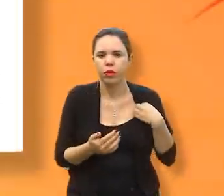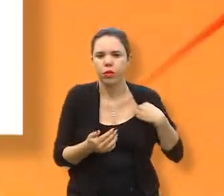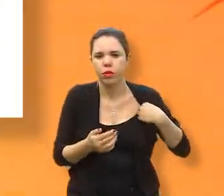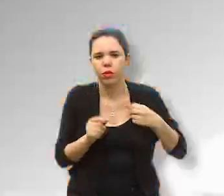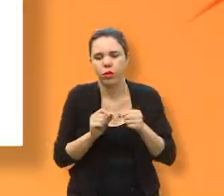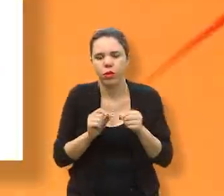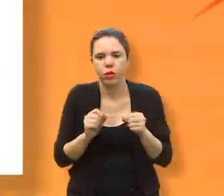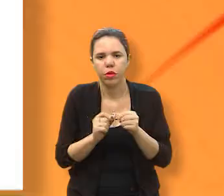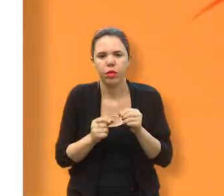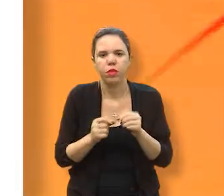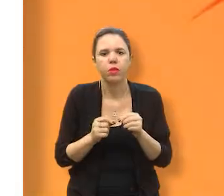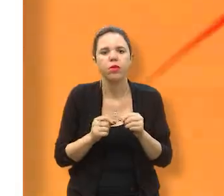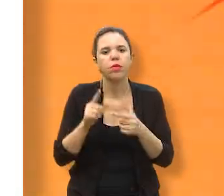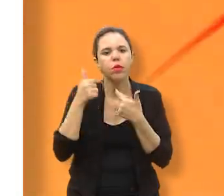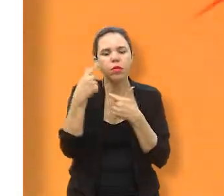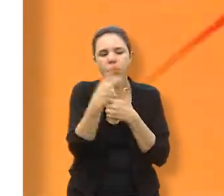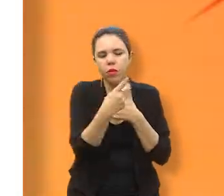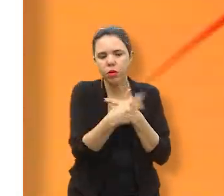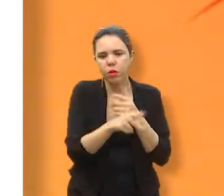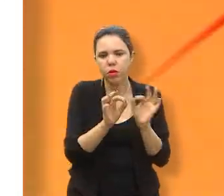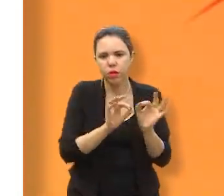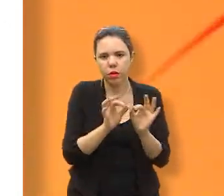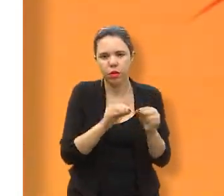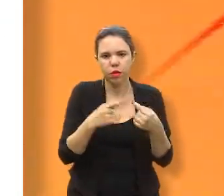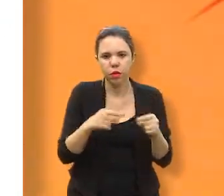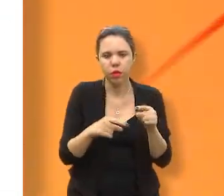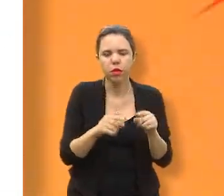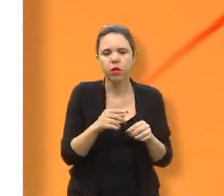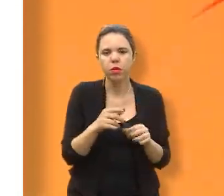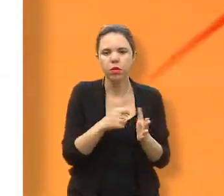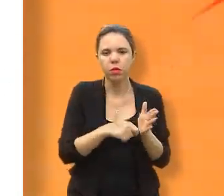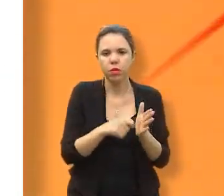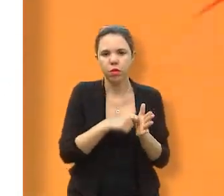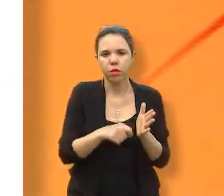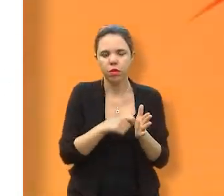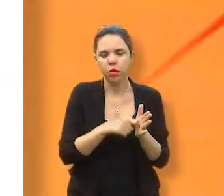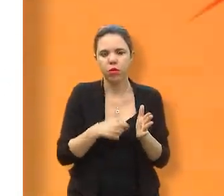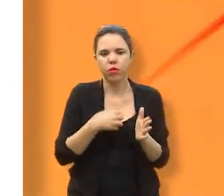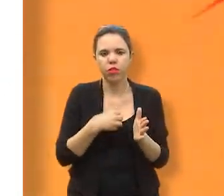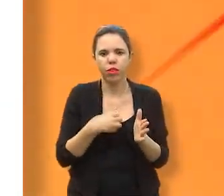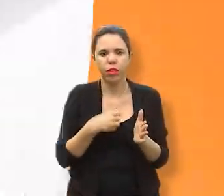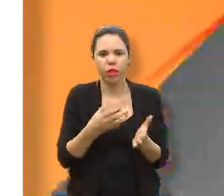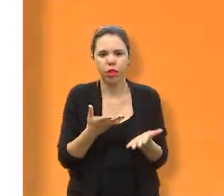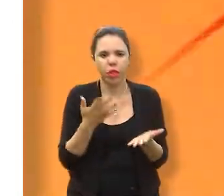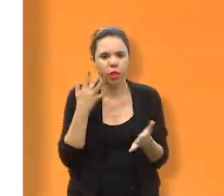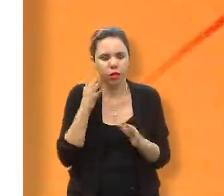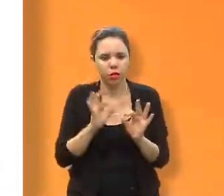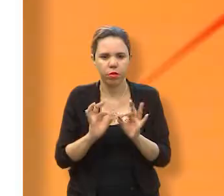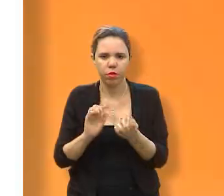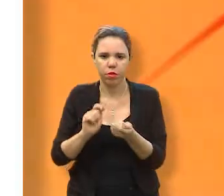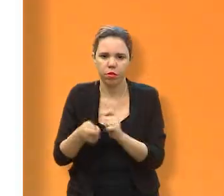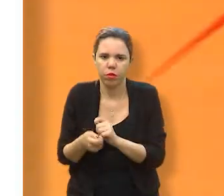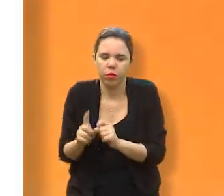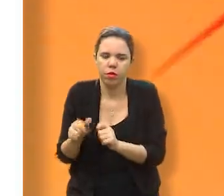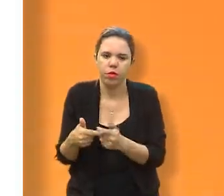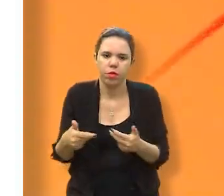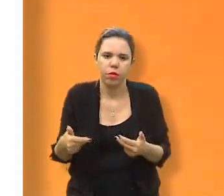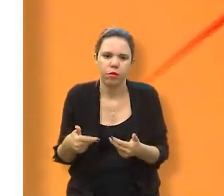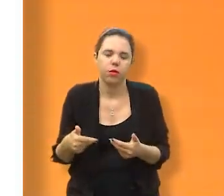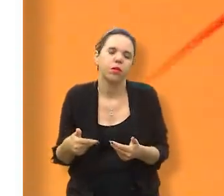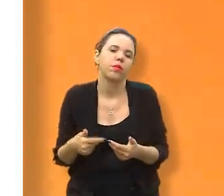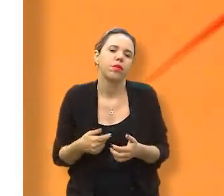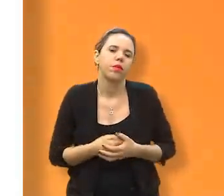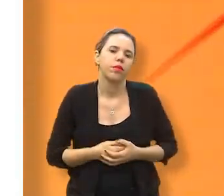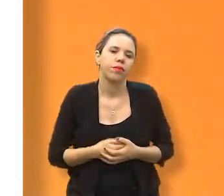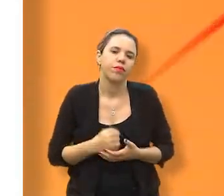cara, o personagem é seu, faz você a música, escreve você a melodia. Eu ajusto depois as questões de estrofe, etc.,